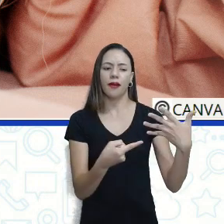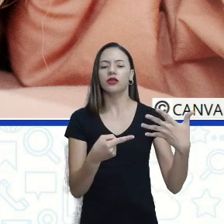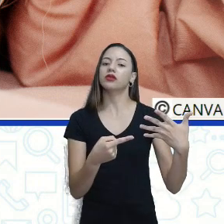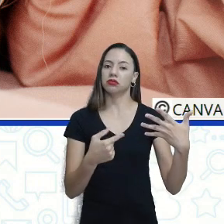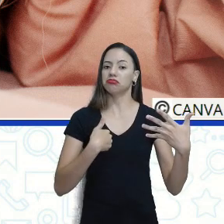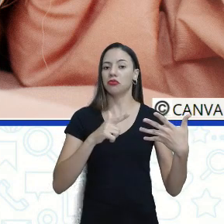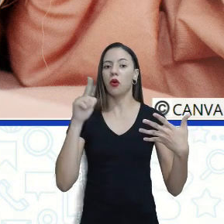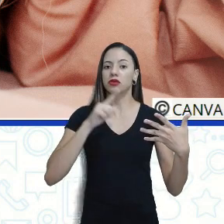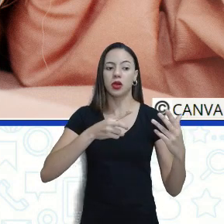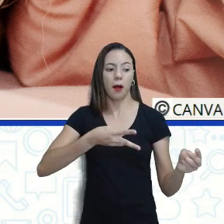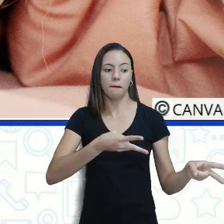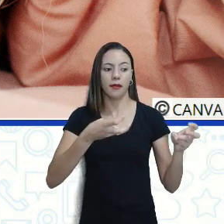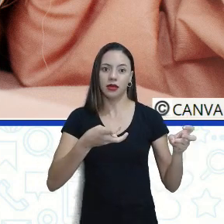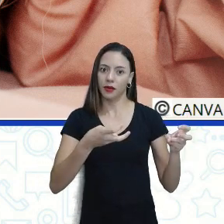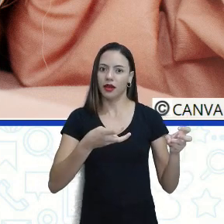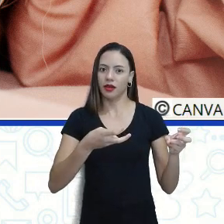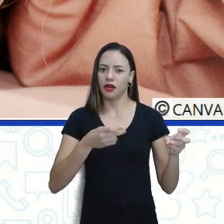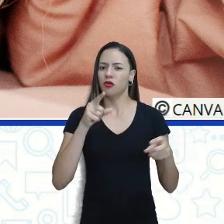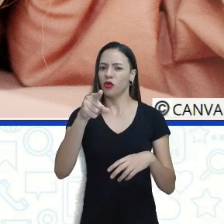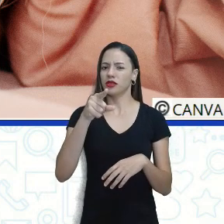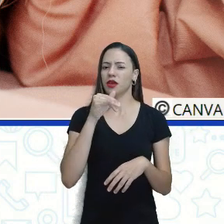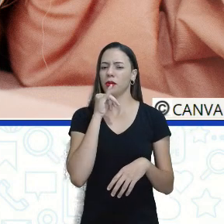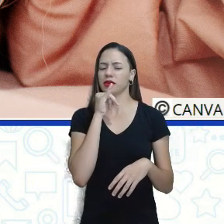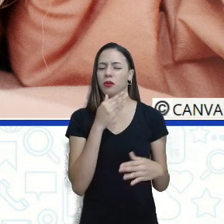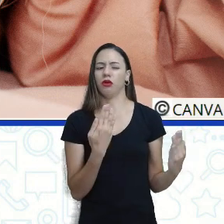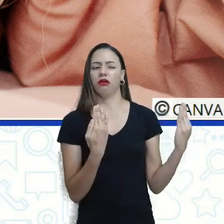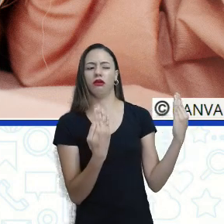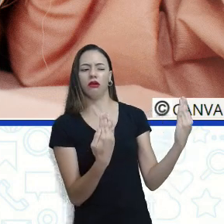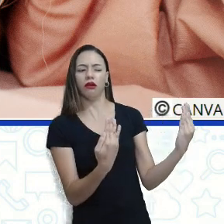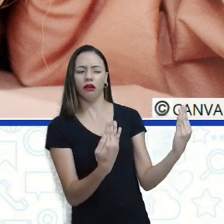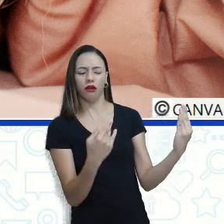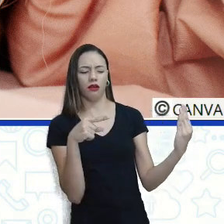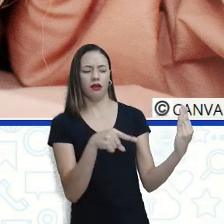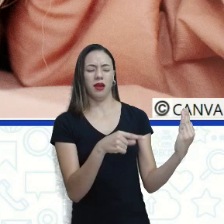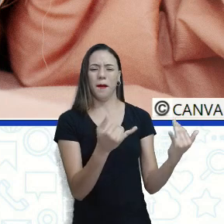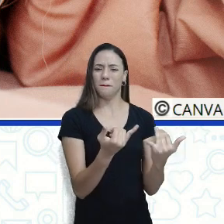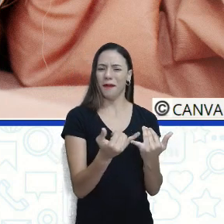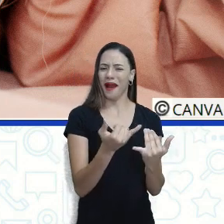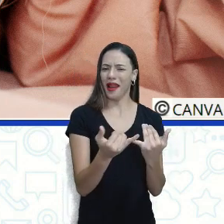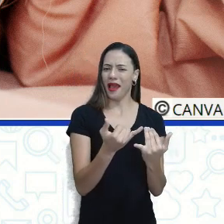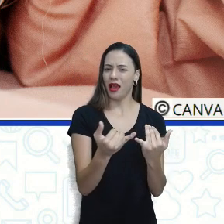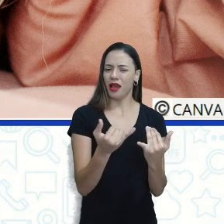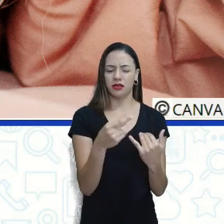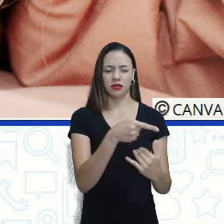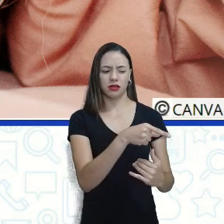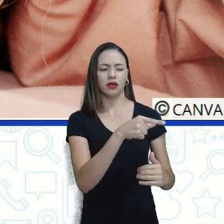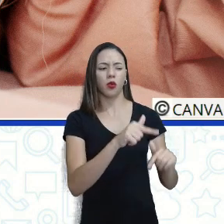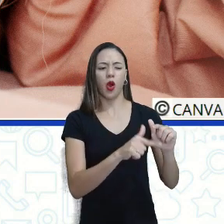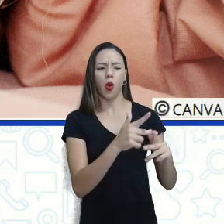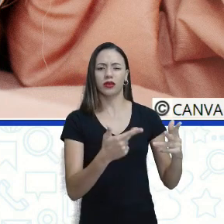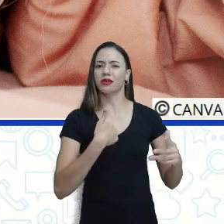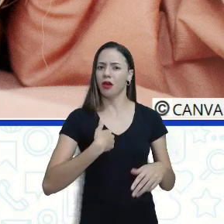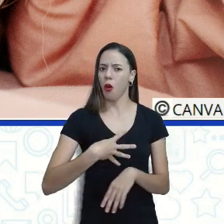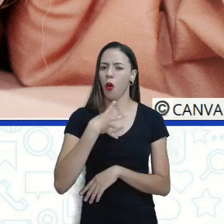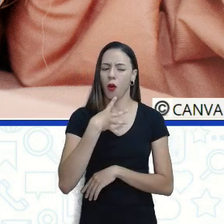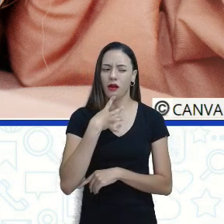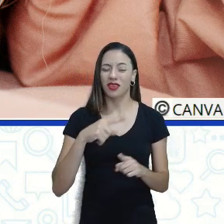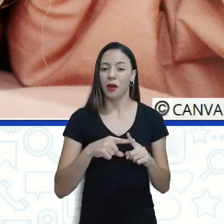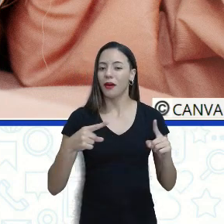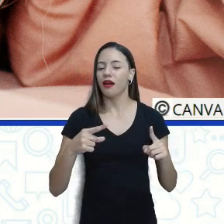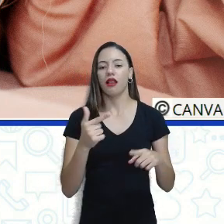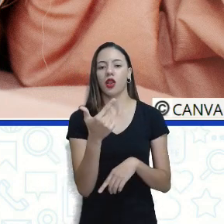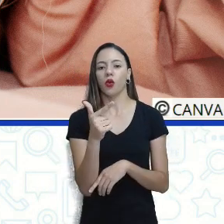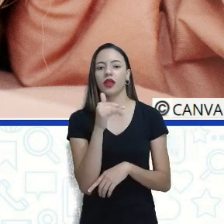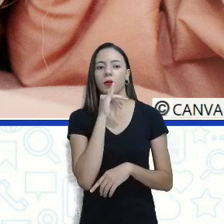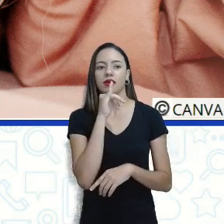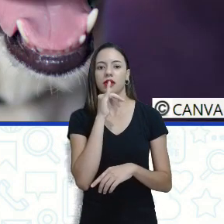reconhecimento. Então, você fica com uma suspeita, né? Parece com algo que você sabe o que é, mas não tem uma relação